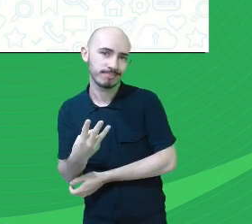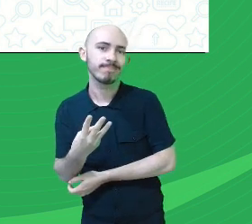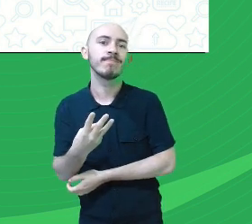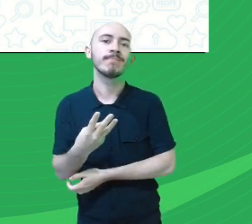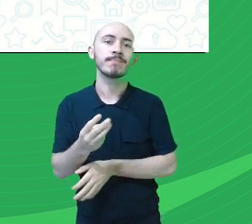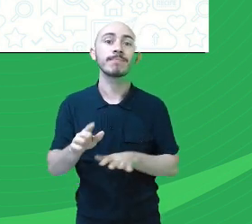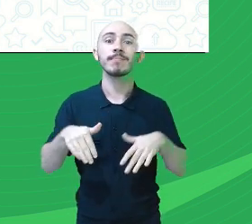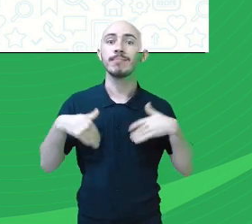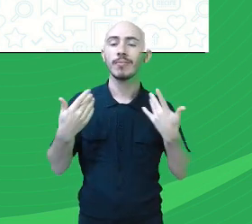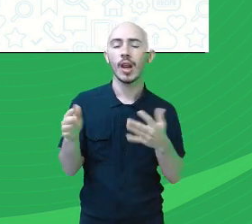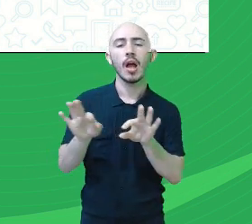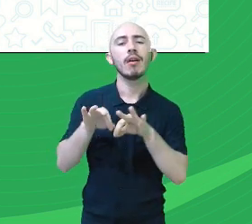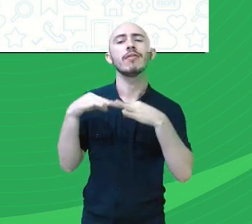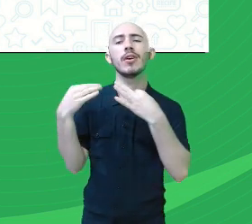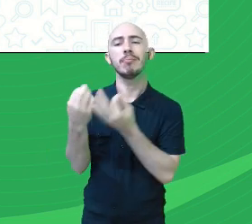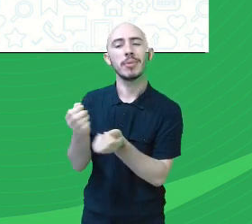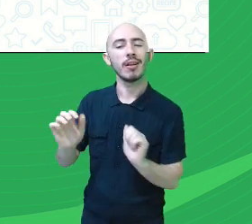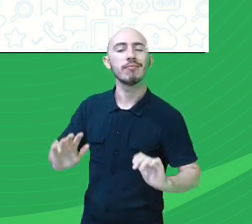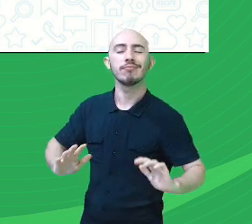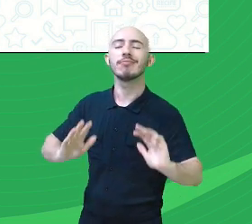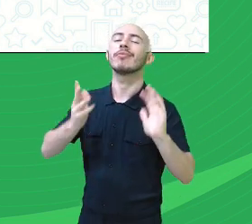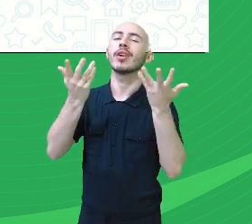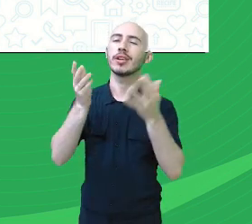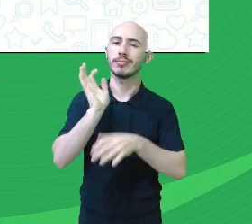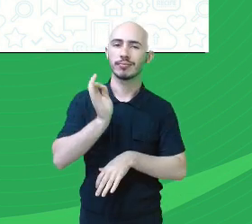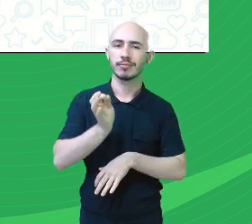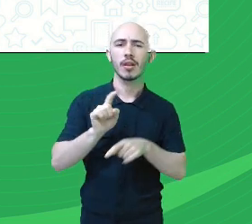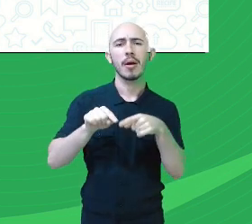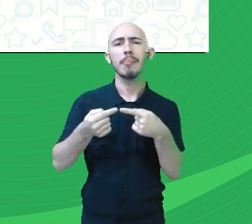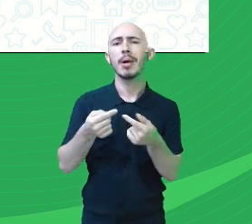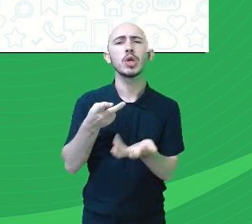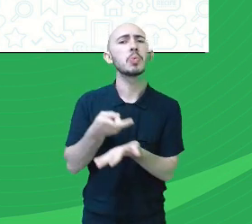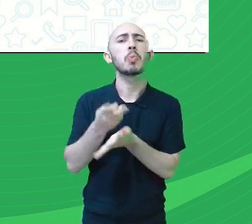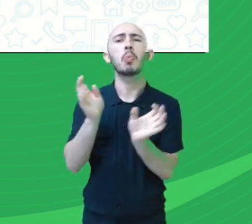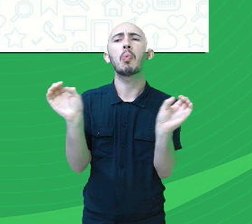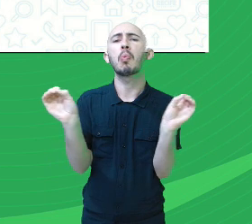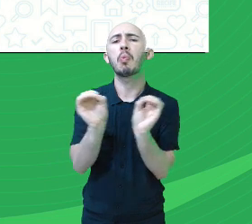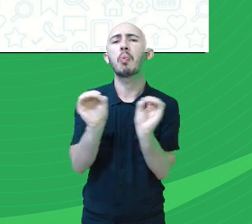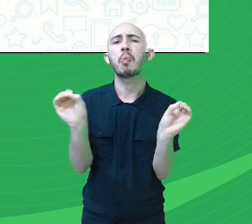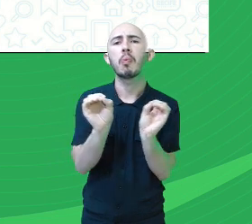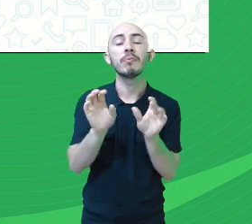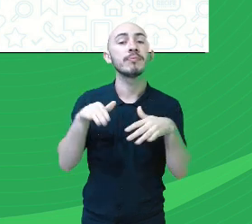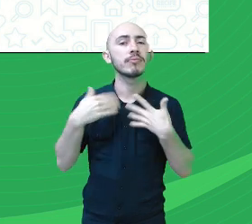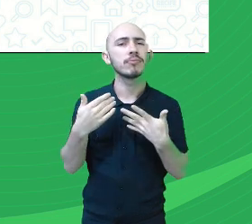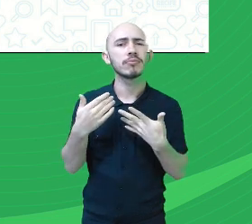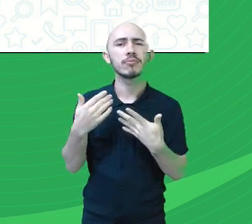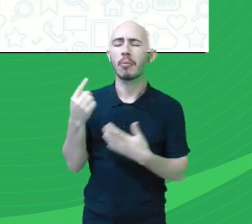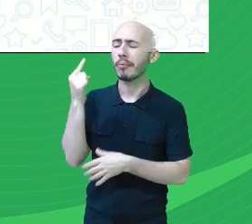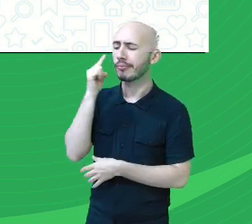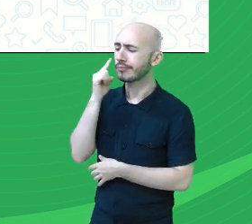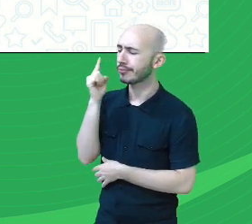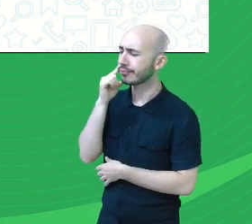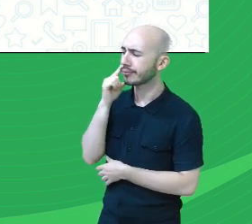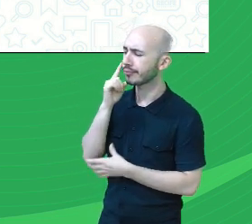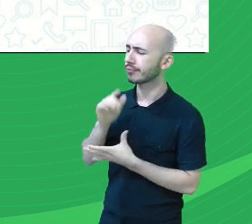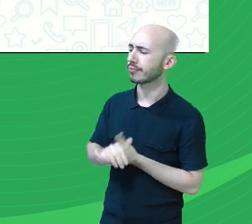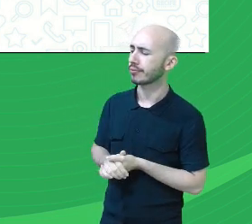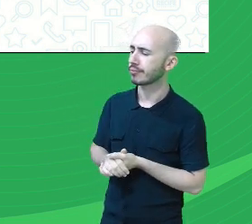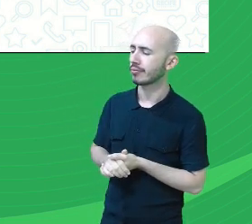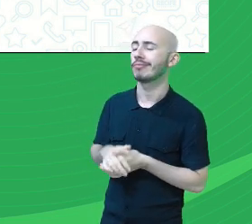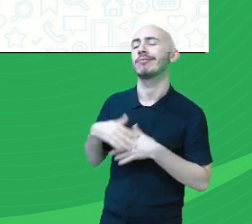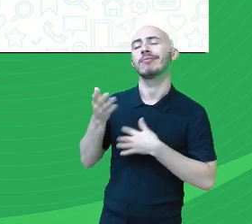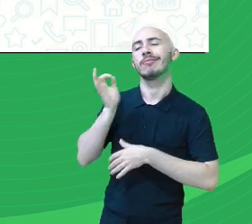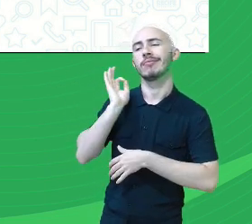aniversário. A família fez festa, só que nada aconteceu. E ele pensou o seguinte: